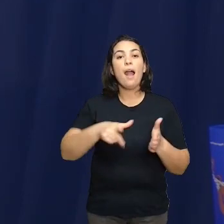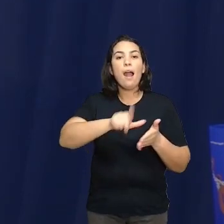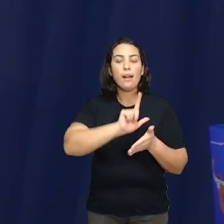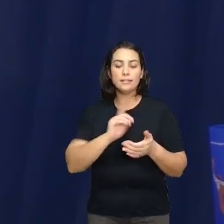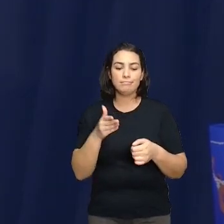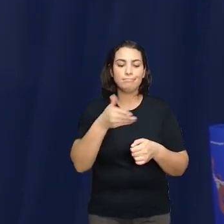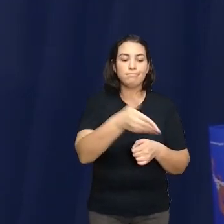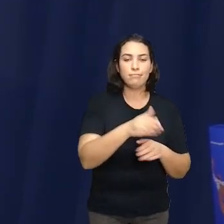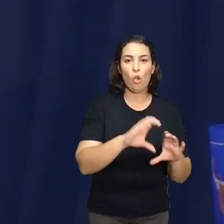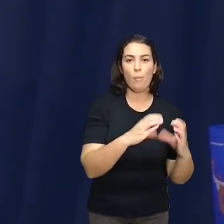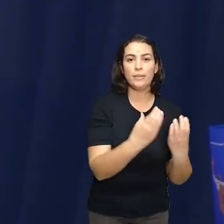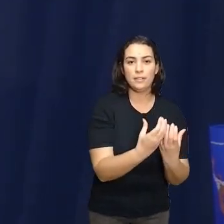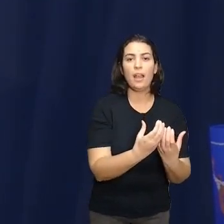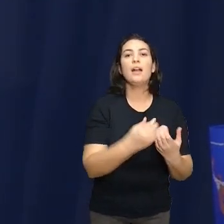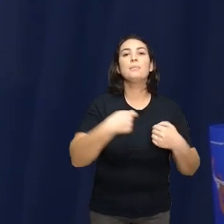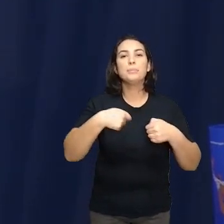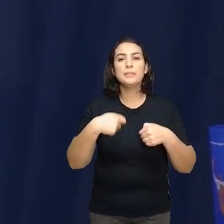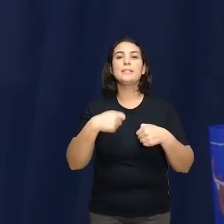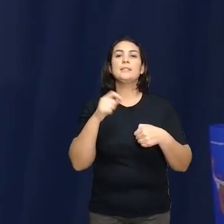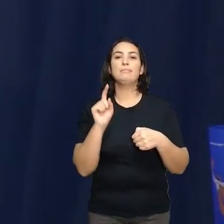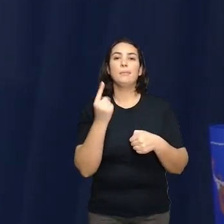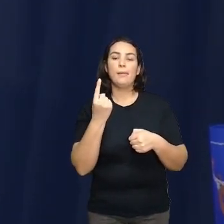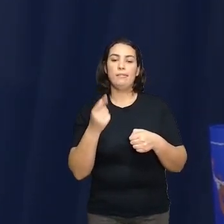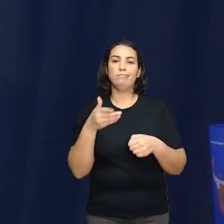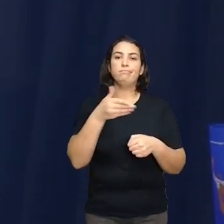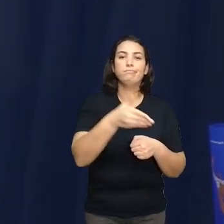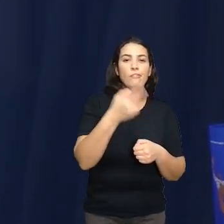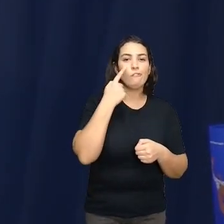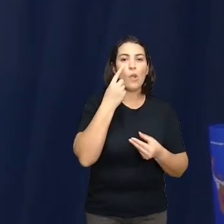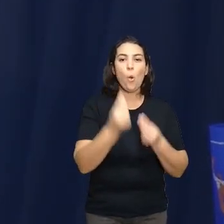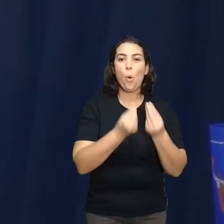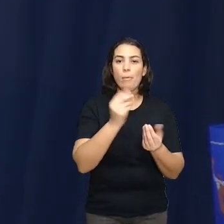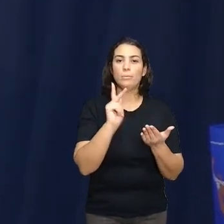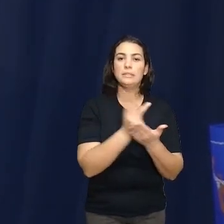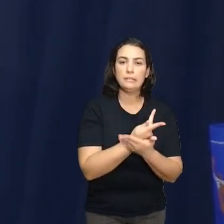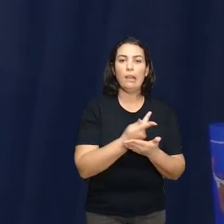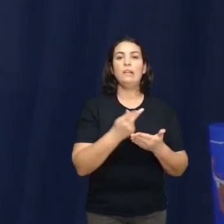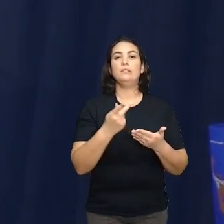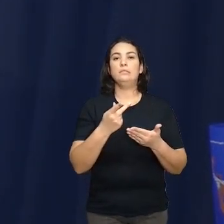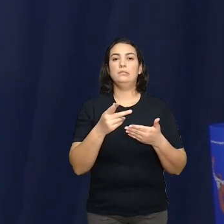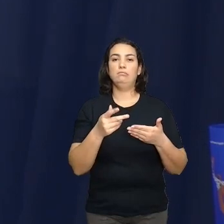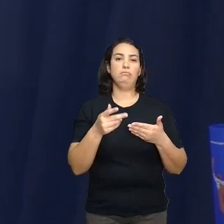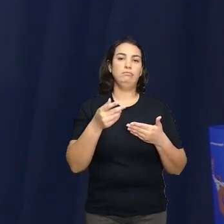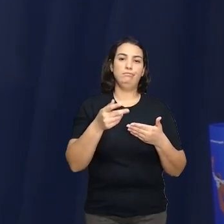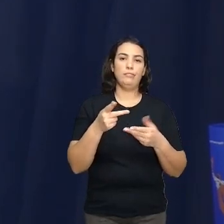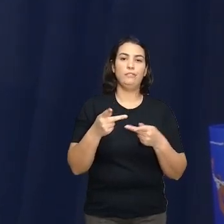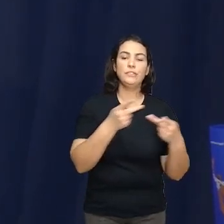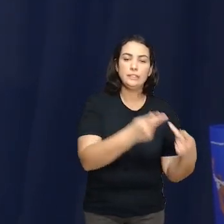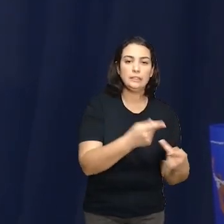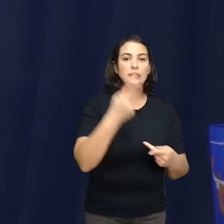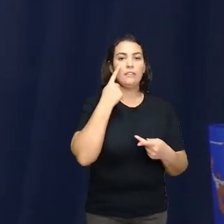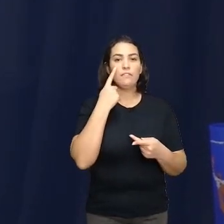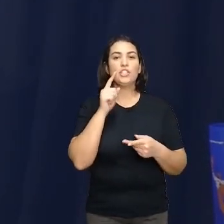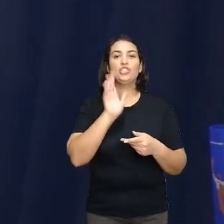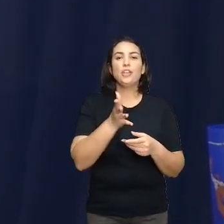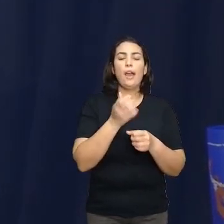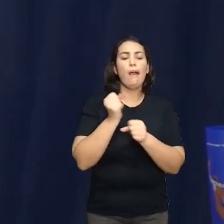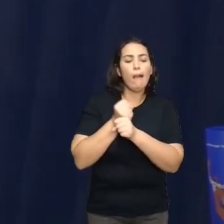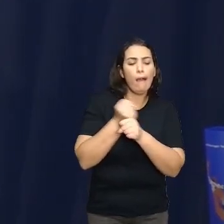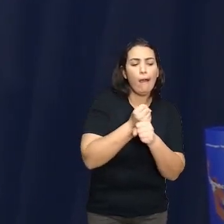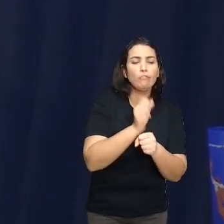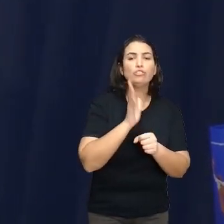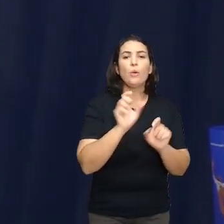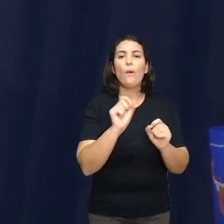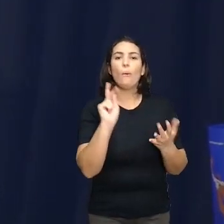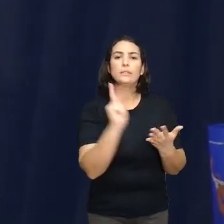coisa, vai primeiro lá, conhece o que já acontece, quem já está lá, quem já está há anos fazendo aquilo, quem já conhece as pessoas, quem já conhece